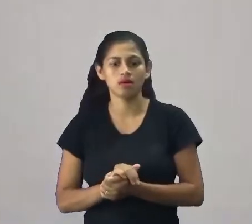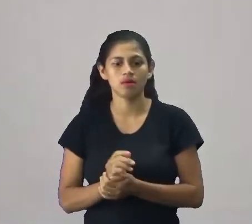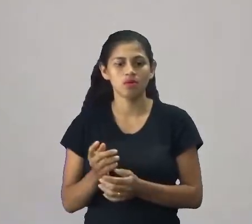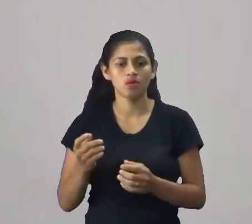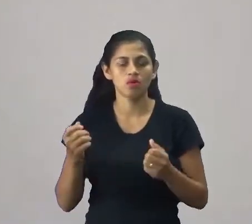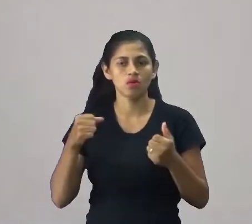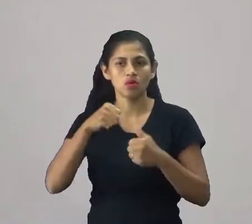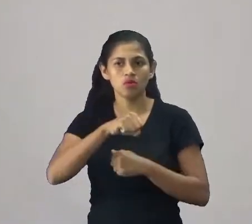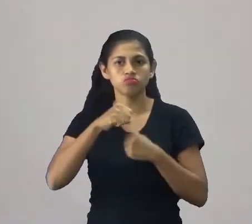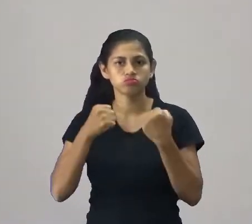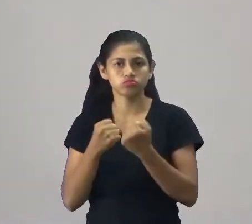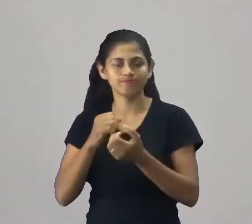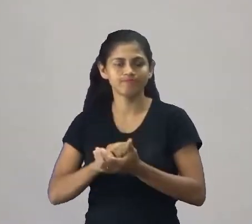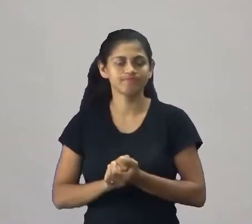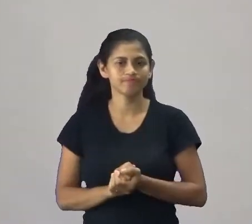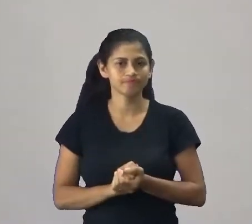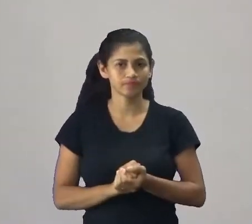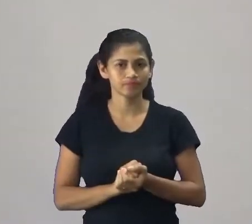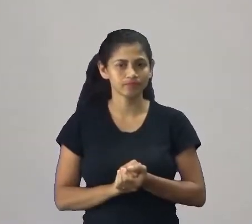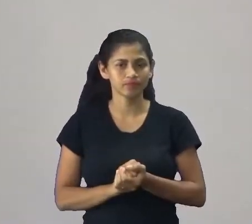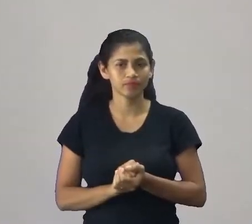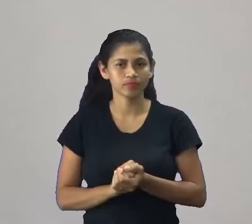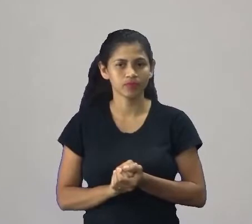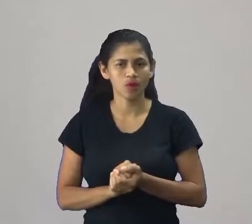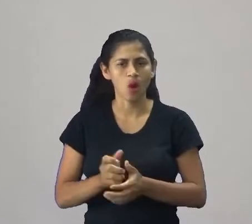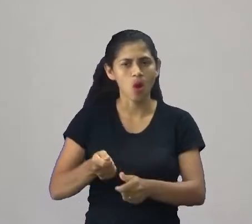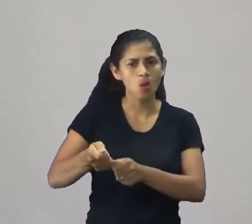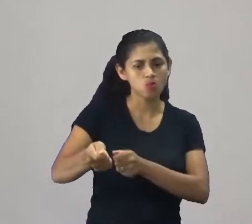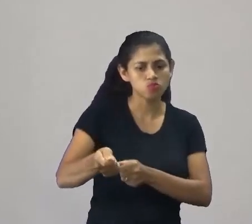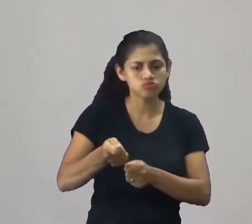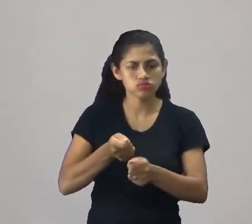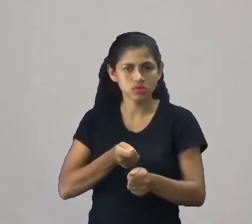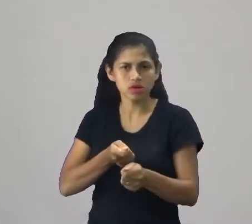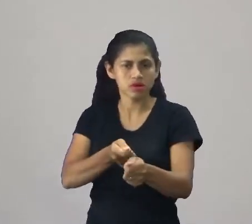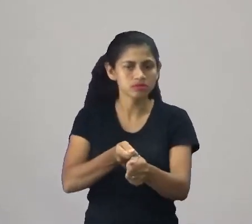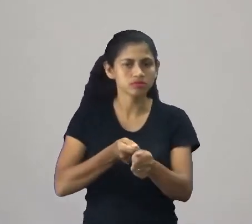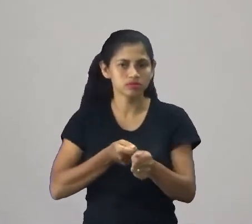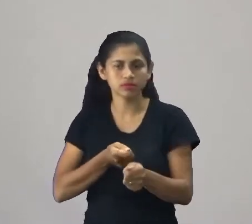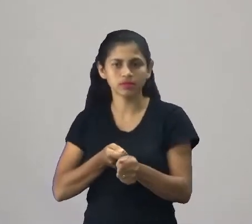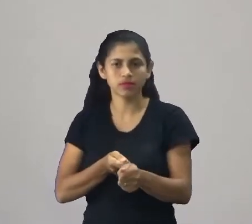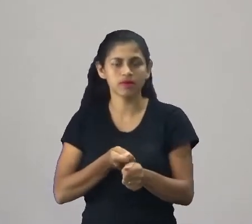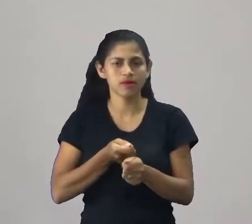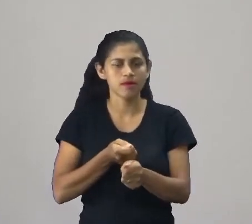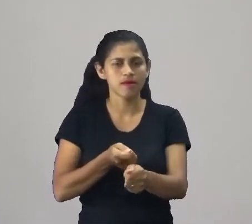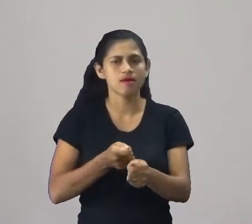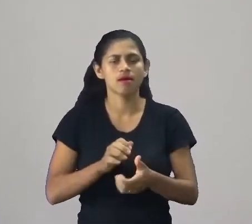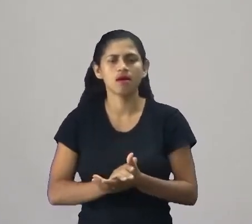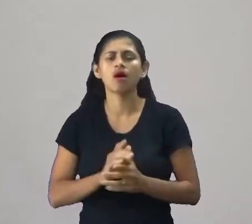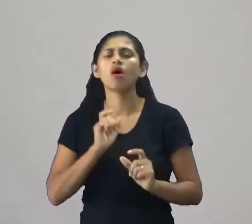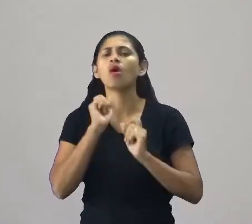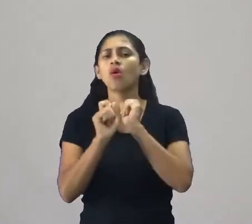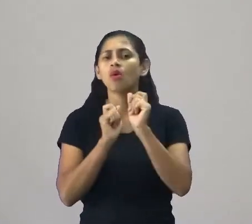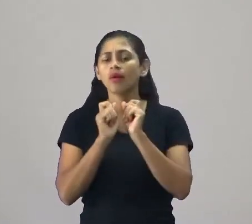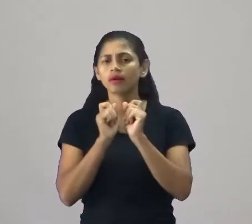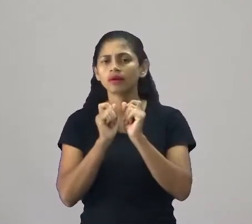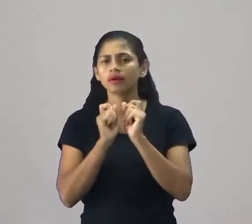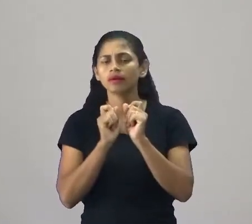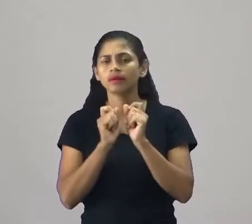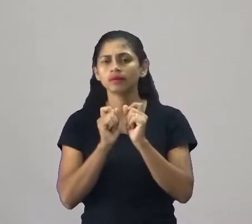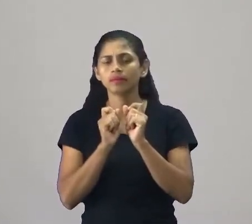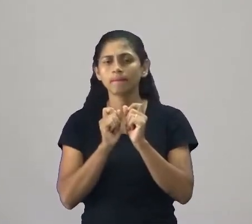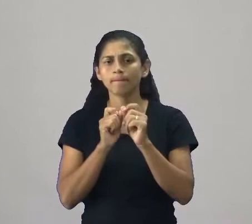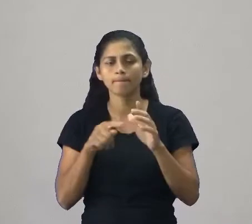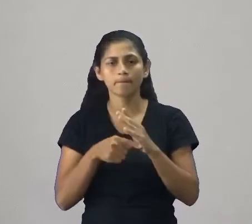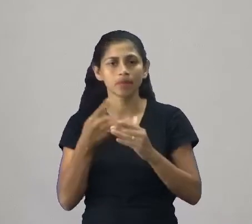principais indígenas que a gente também desenvolve é o cabo de guerra. Então, o que eu quero trazer aqui para vocês? Primeiro foi